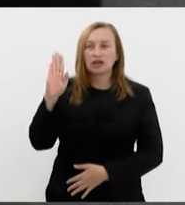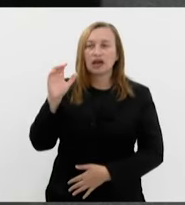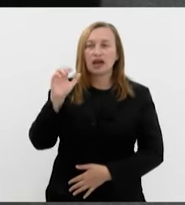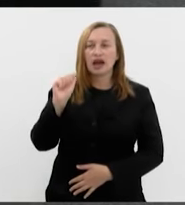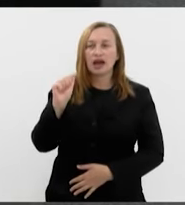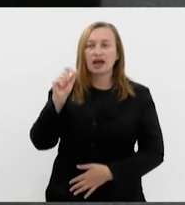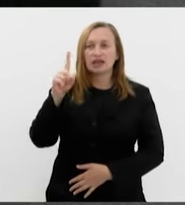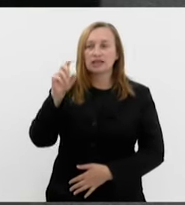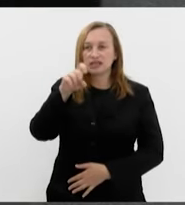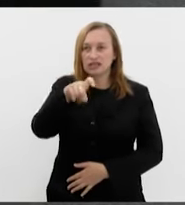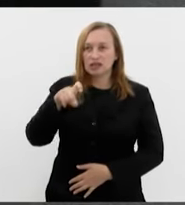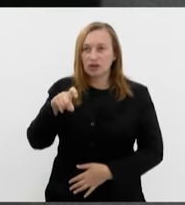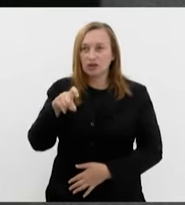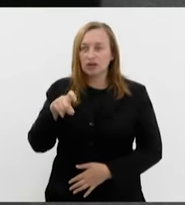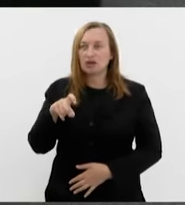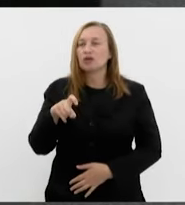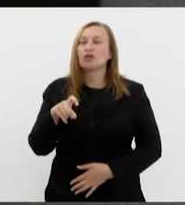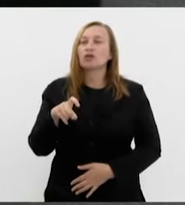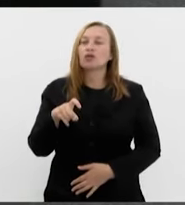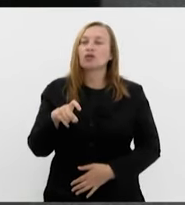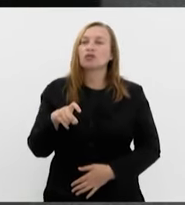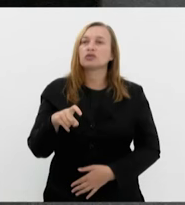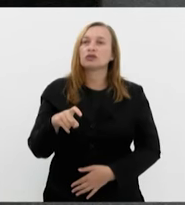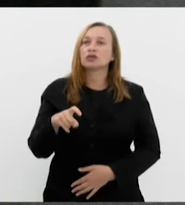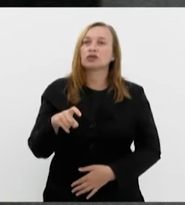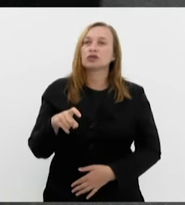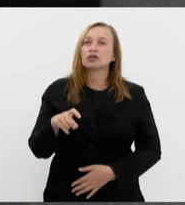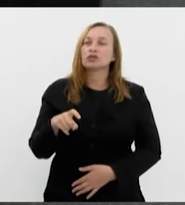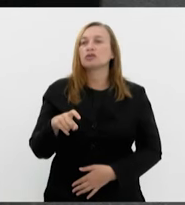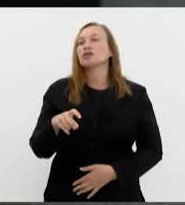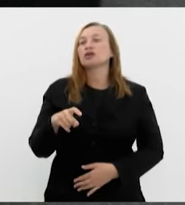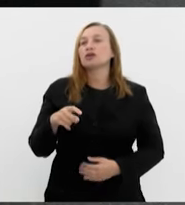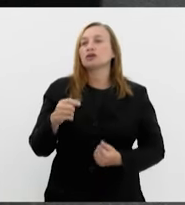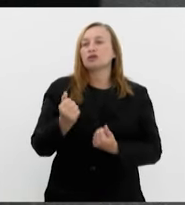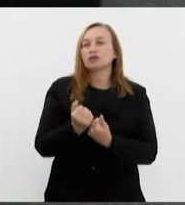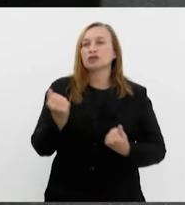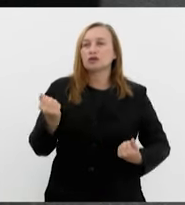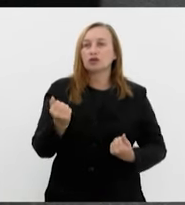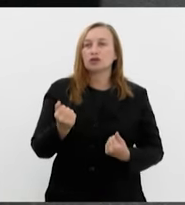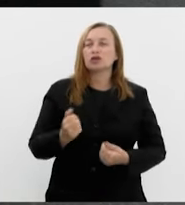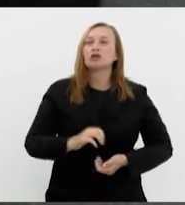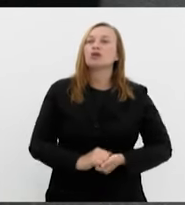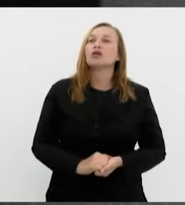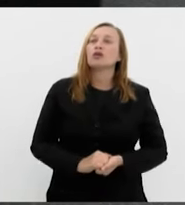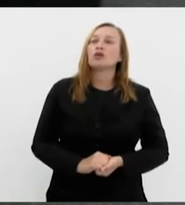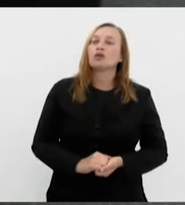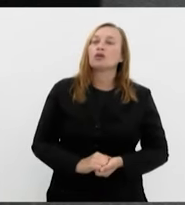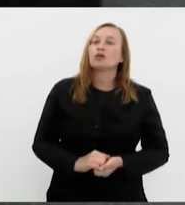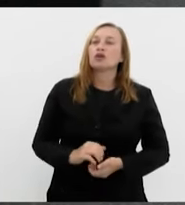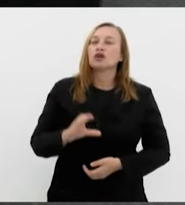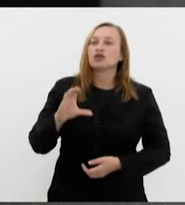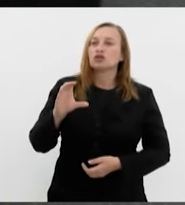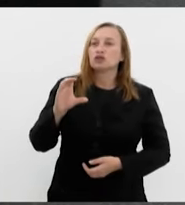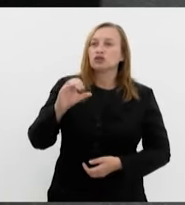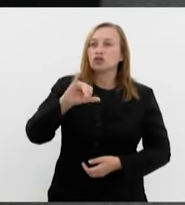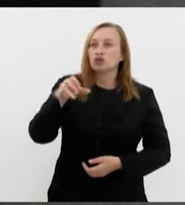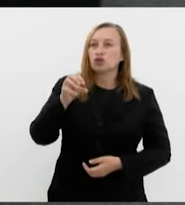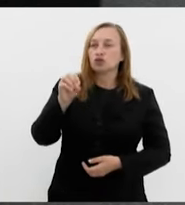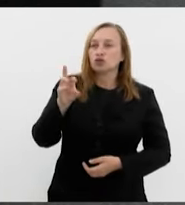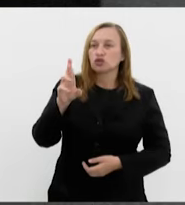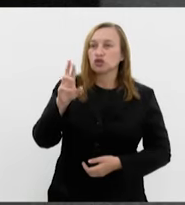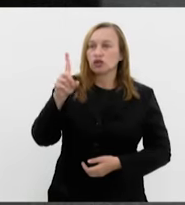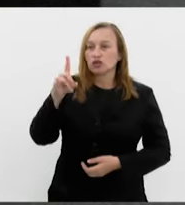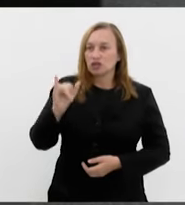Ganhamos a eleição no primeiro turno em Niterói. O candidato do Jordi ficou em quarto lugar. Até o